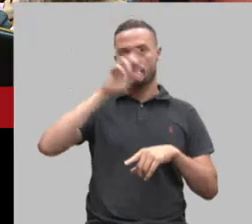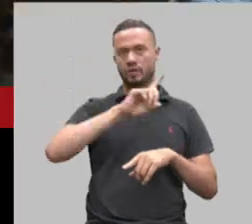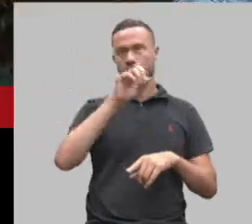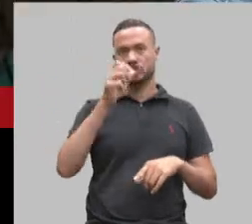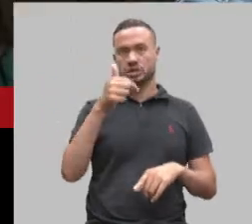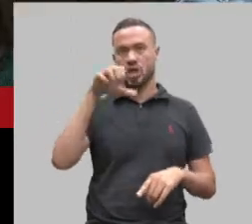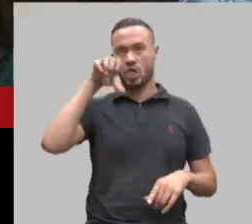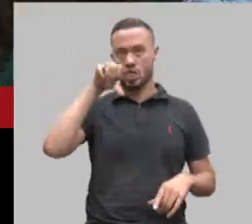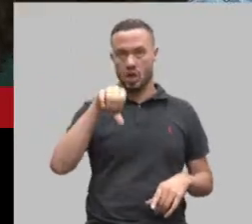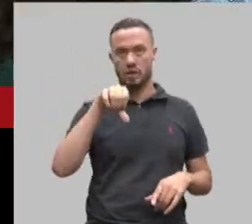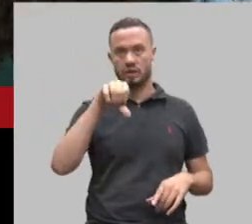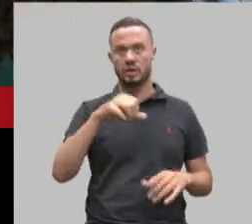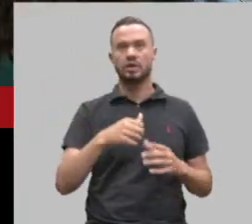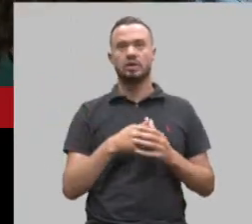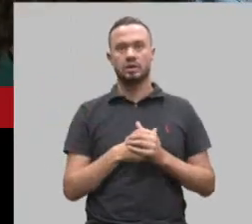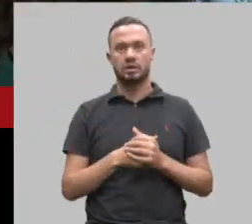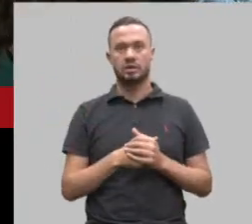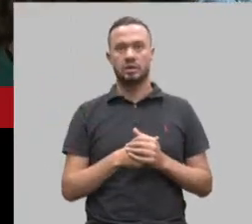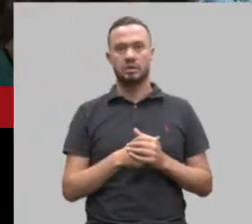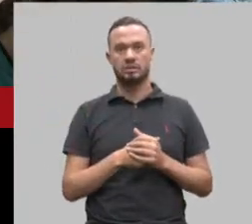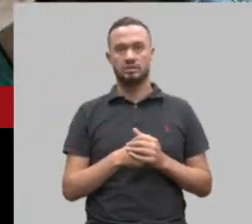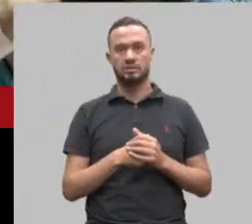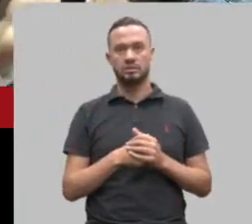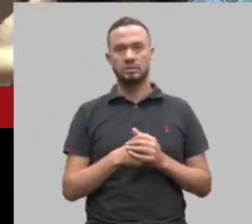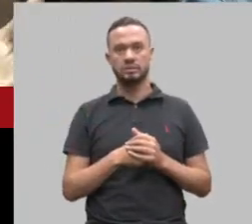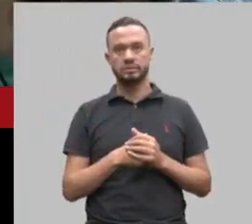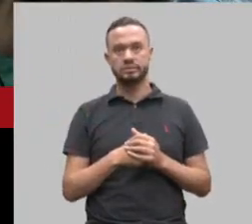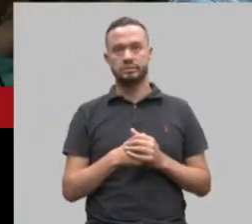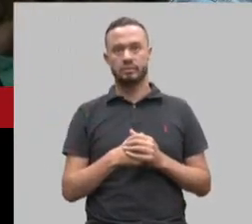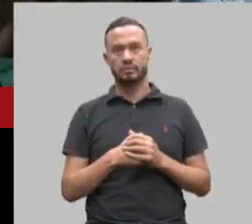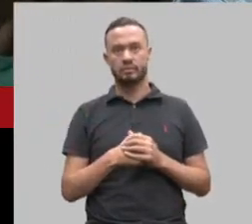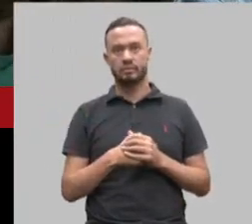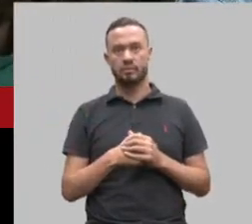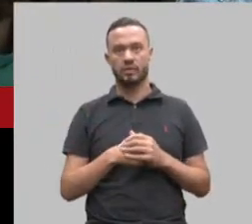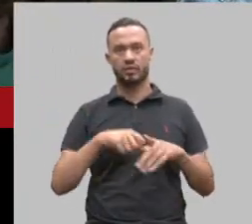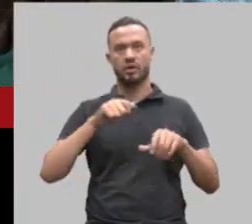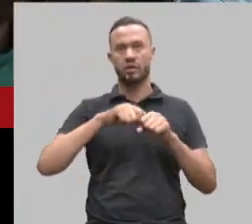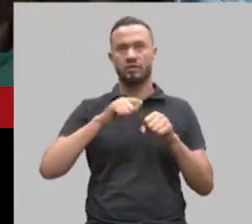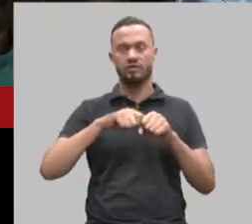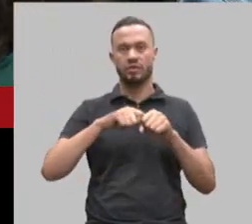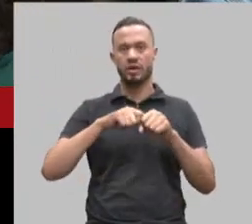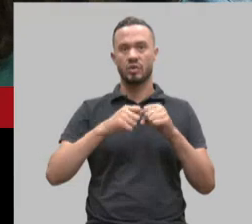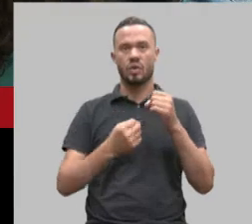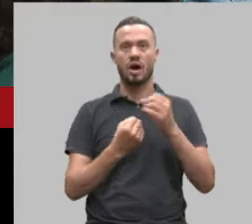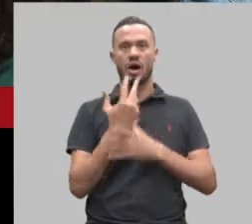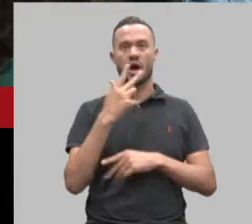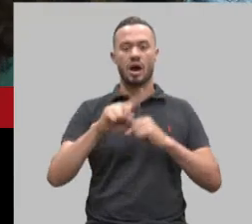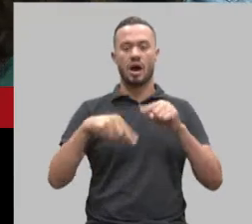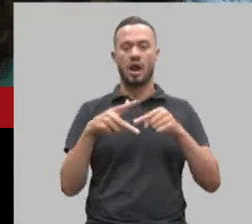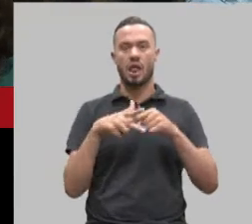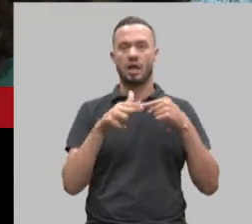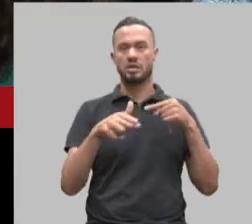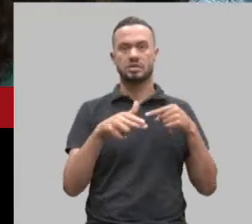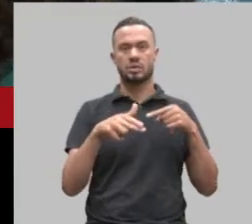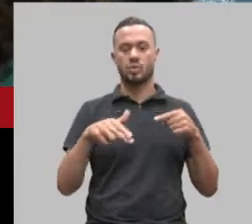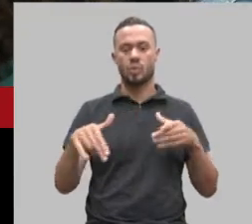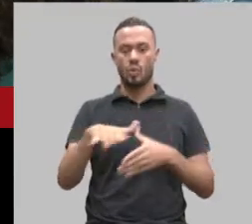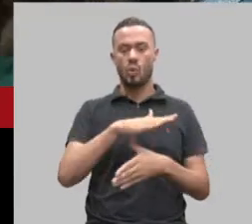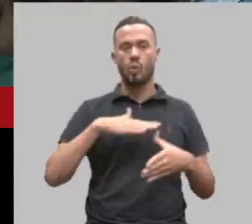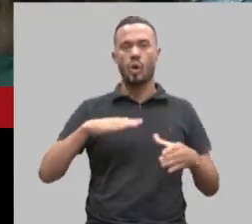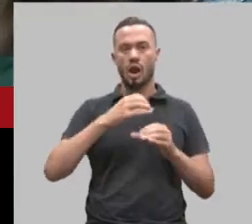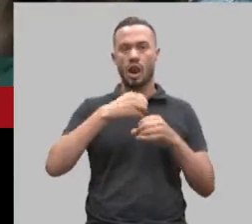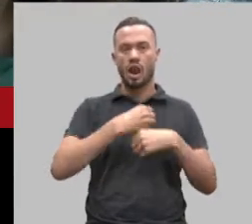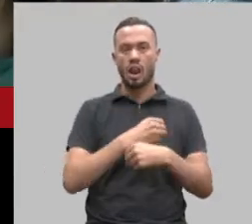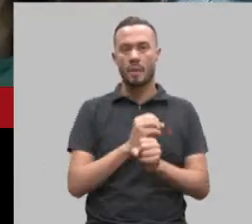de 2024 acabou eh foi feito a inauguração do laboratório de informática na minha escola que